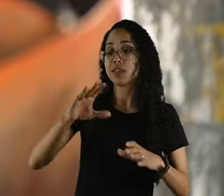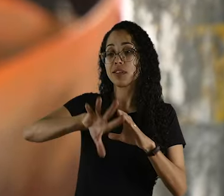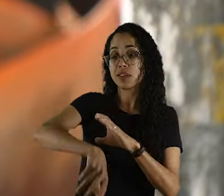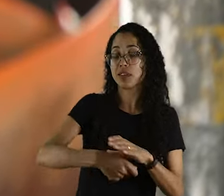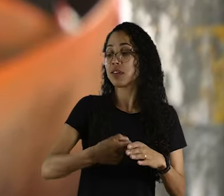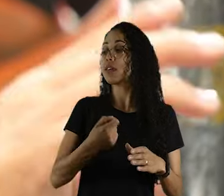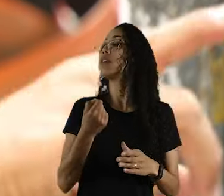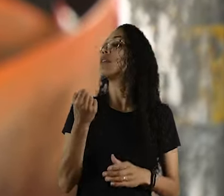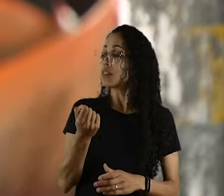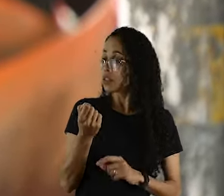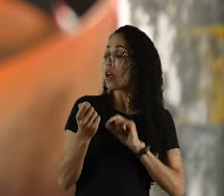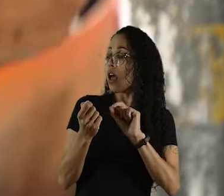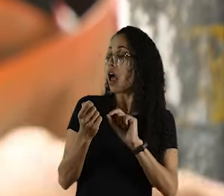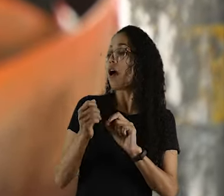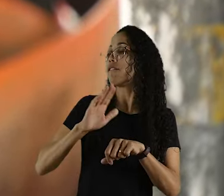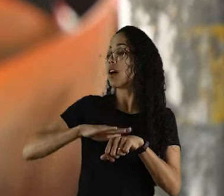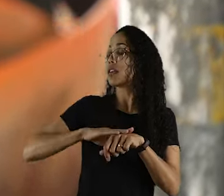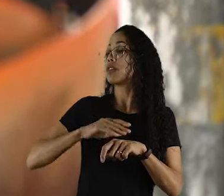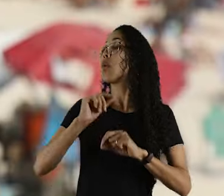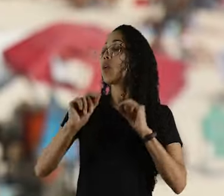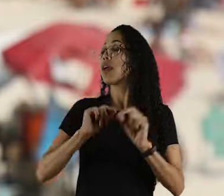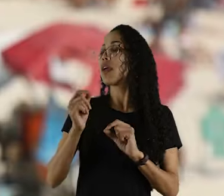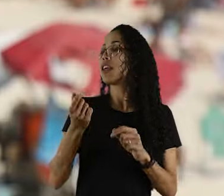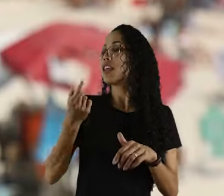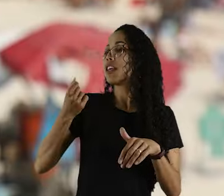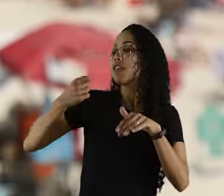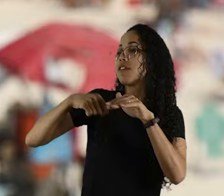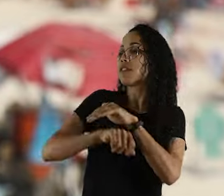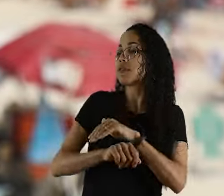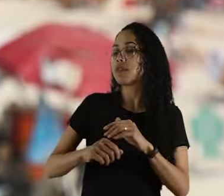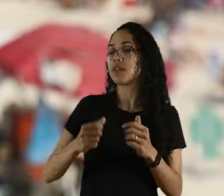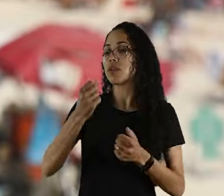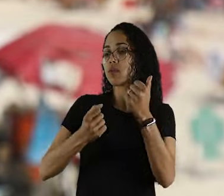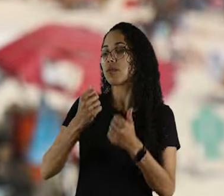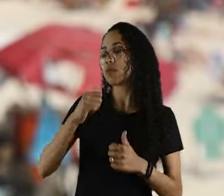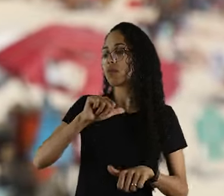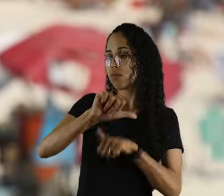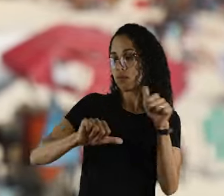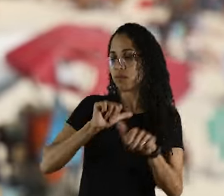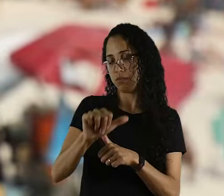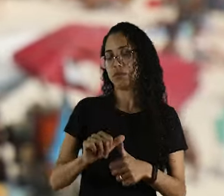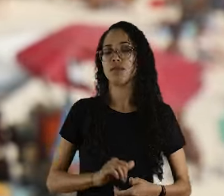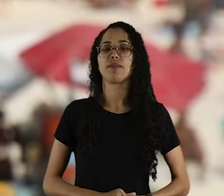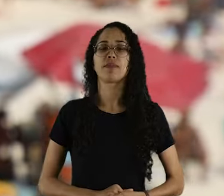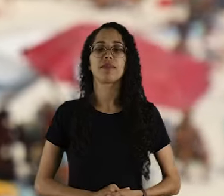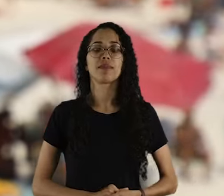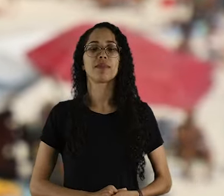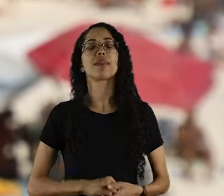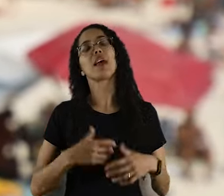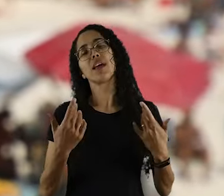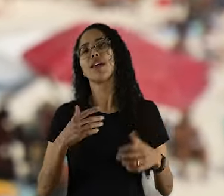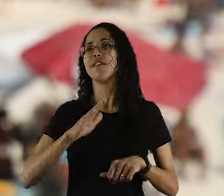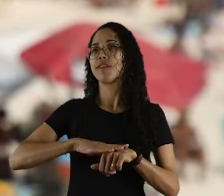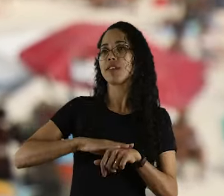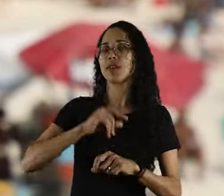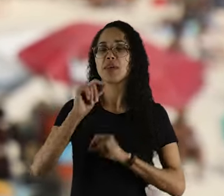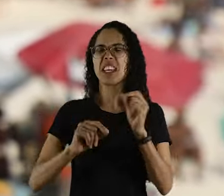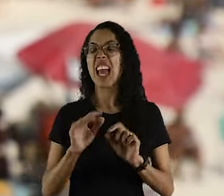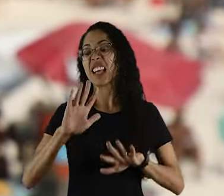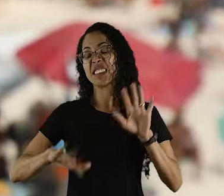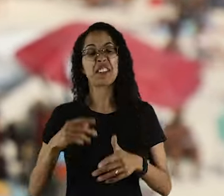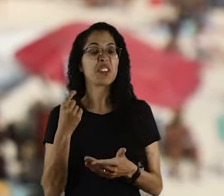um investimento para a próxima troca do meu carro. O investimento que eu faço é isso, é apartamento, é carro, de repente comprar